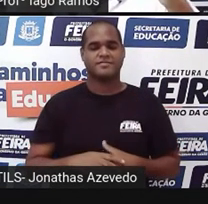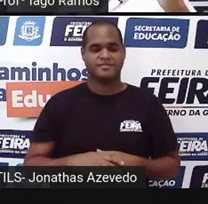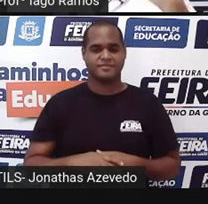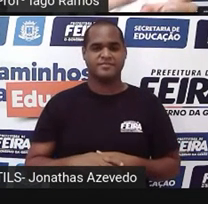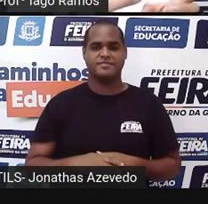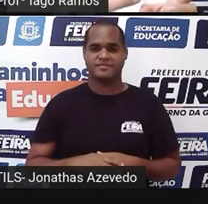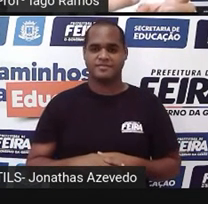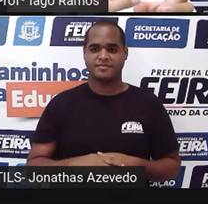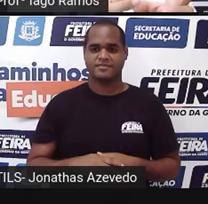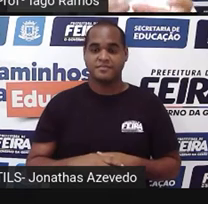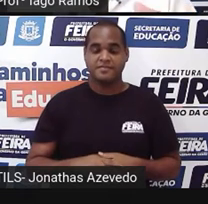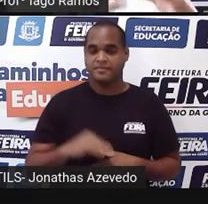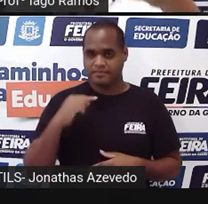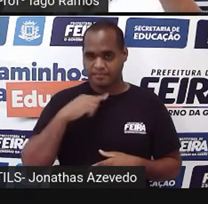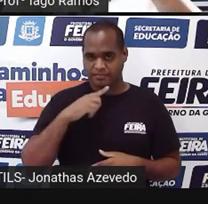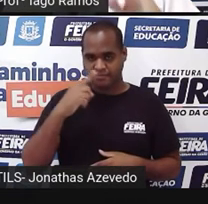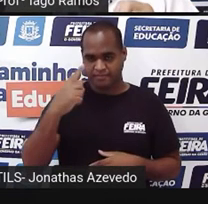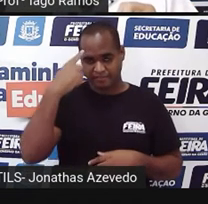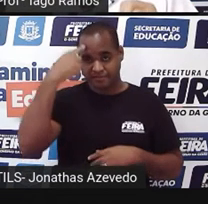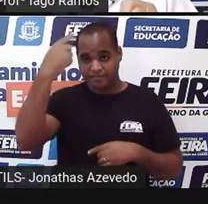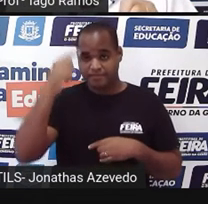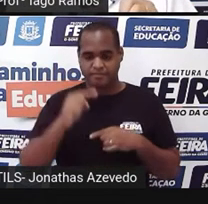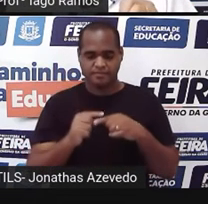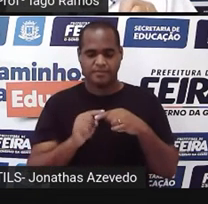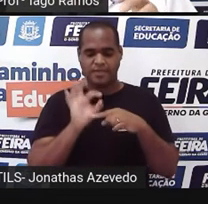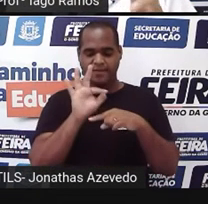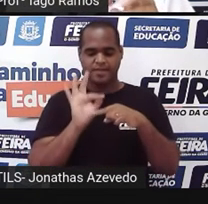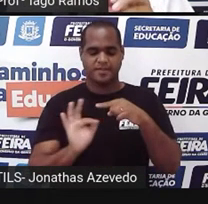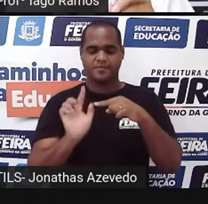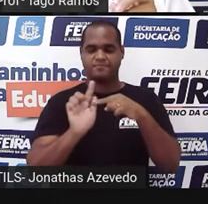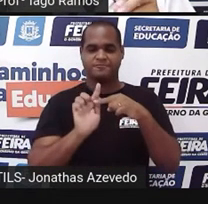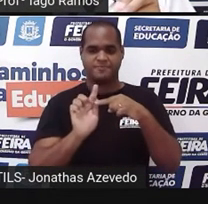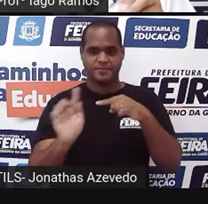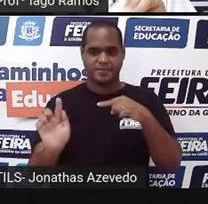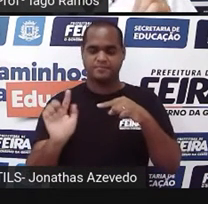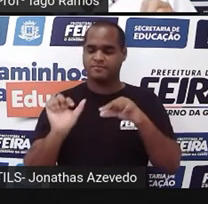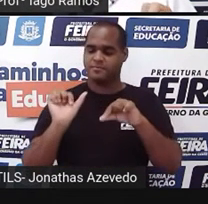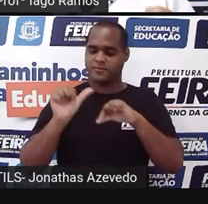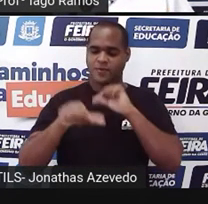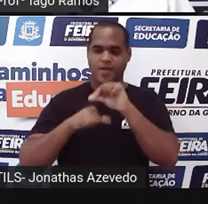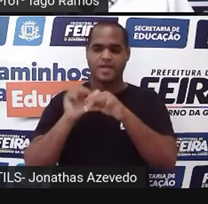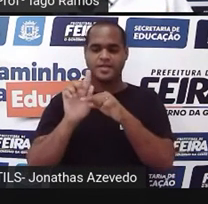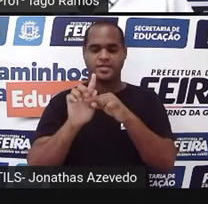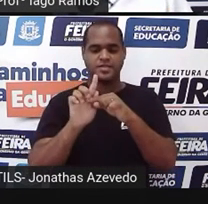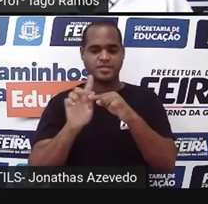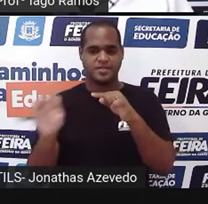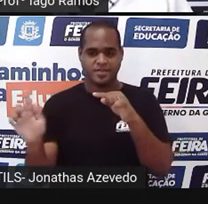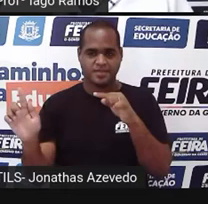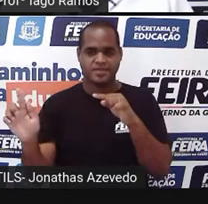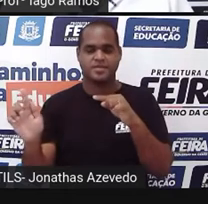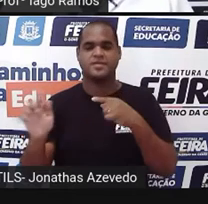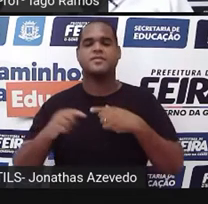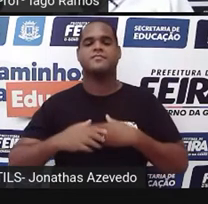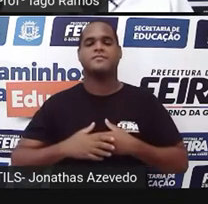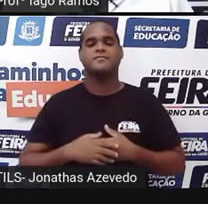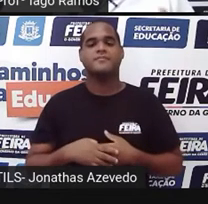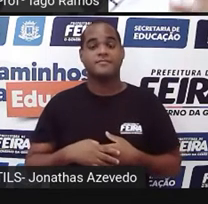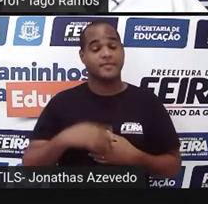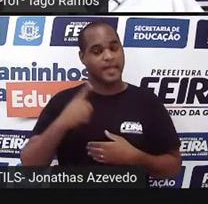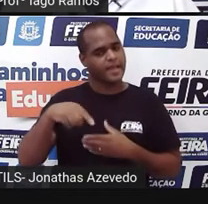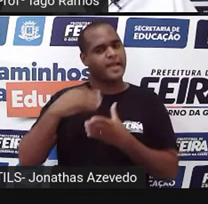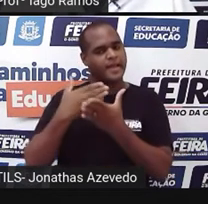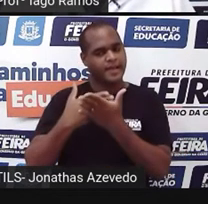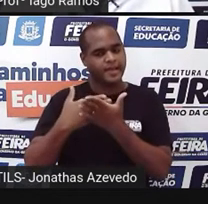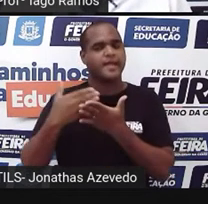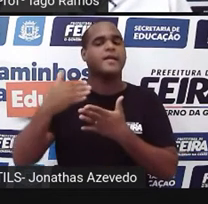e você pega o número de cima da fração divide pelo debaixo ele gera uma dízima periódica Então essas frações